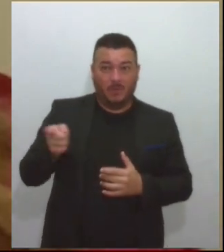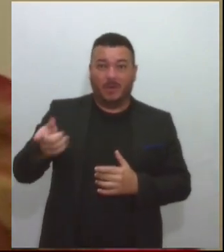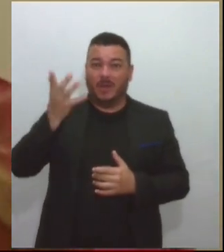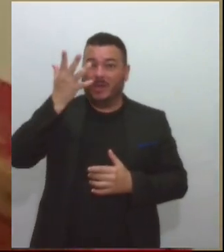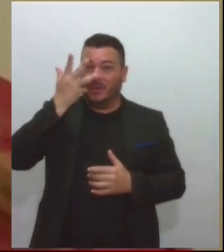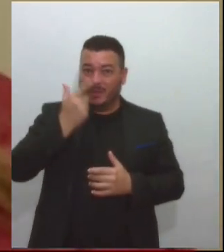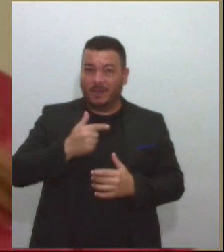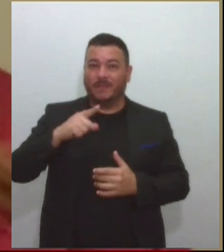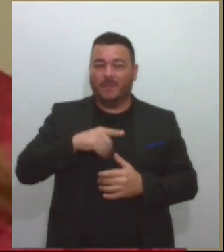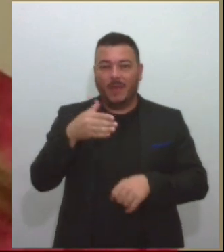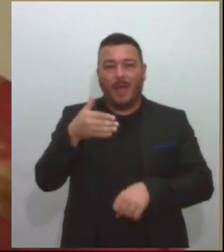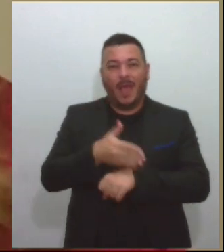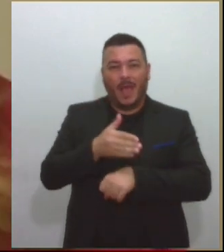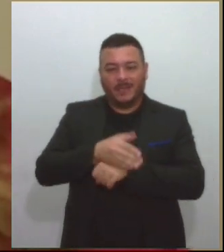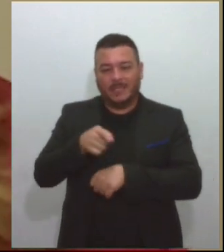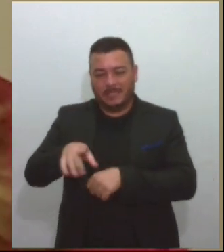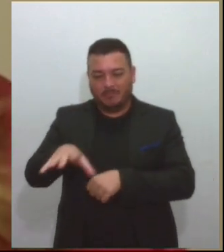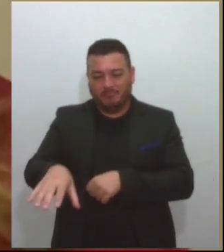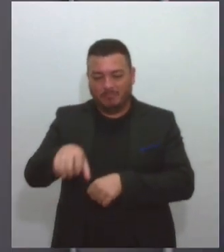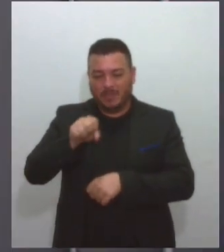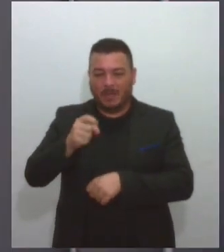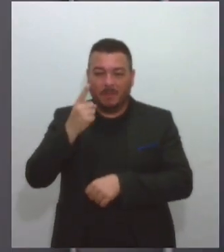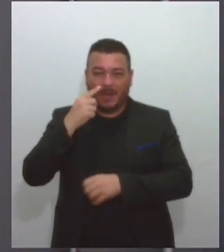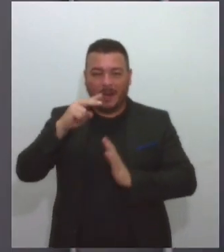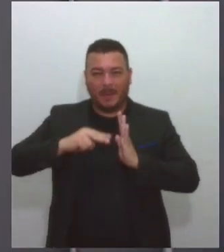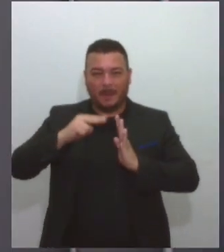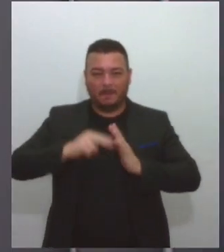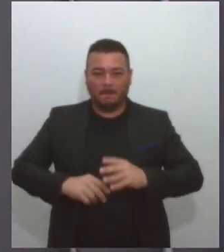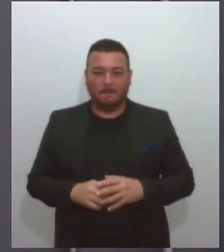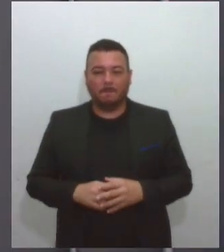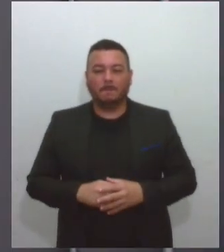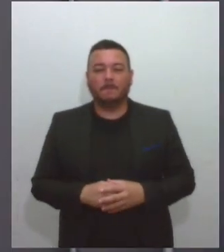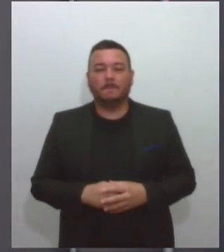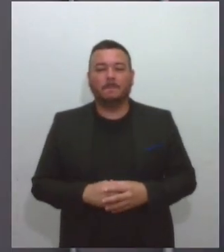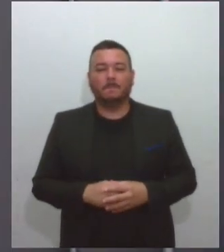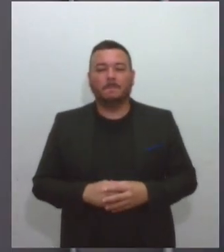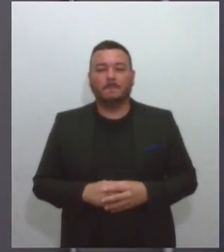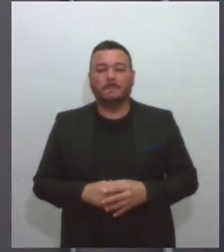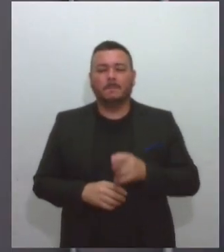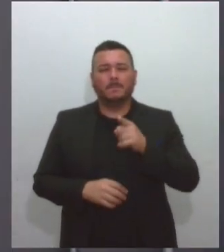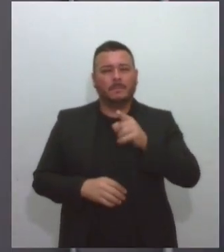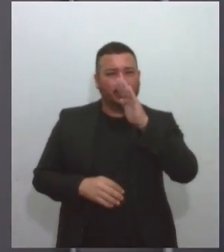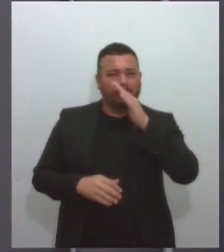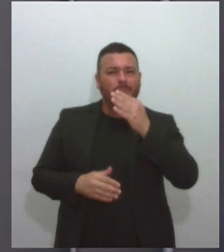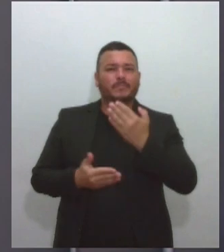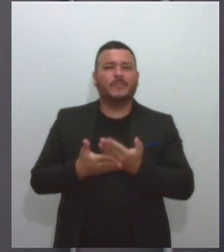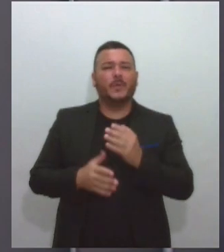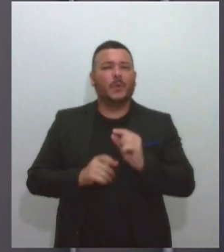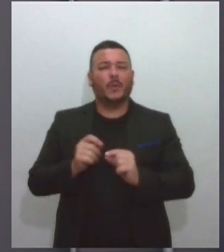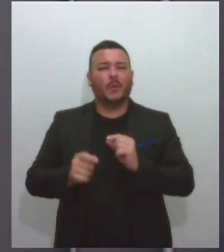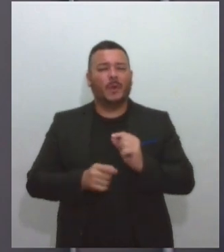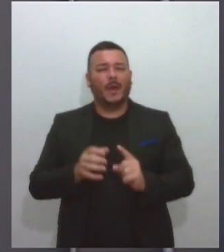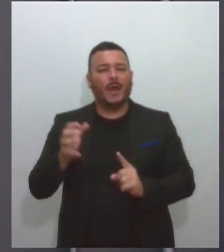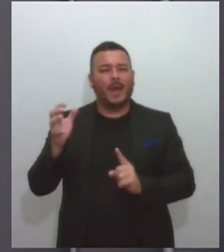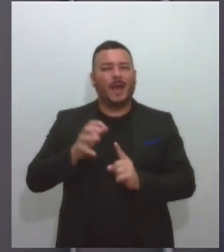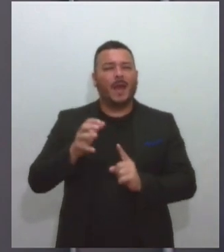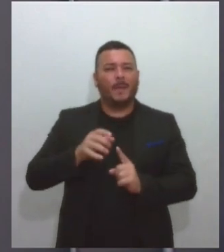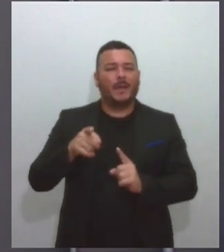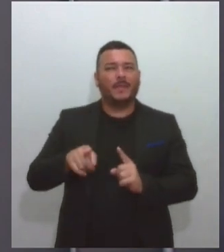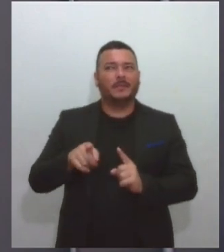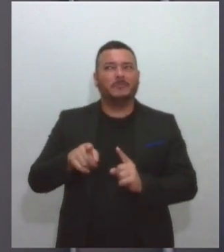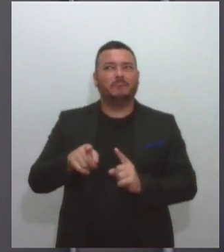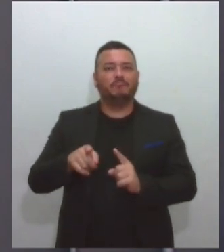a esse acervo. O que a senhora acredita ser o maior impacto do projeto para os alunos do